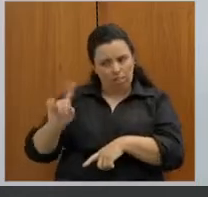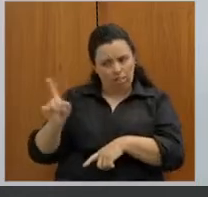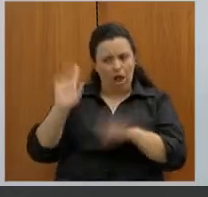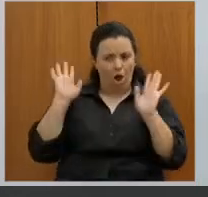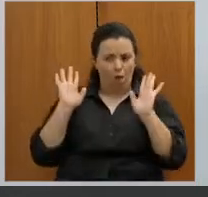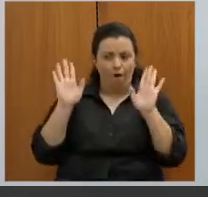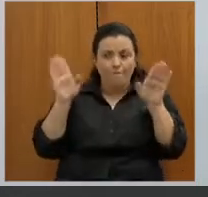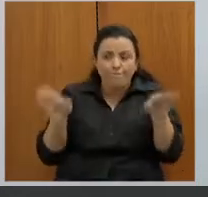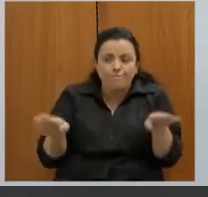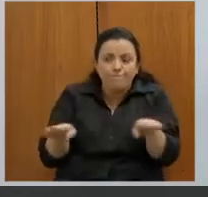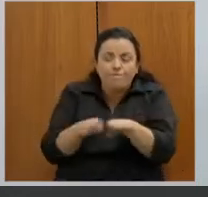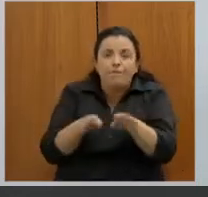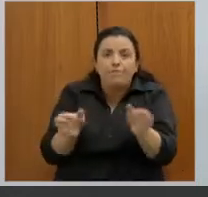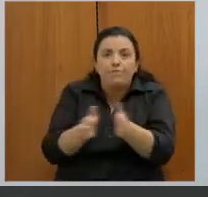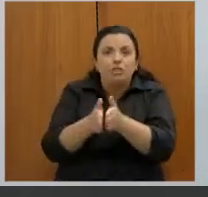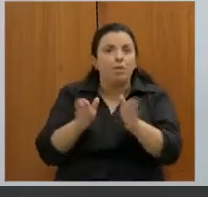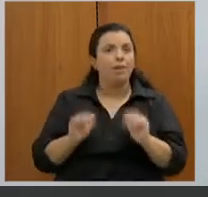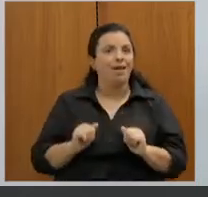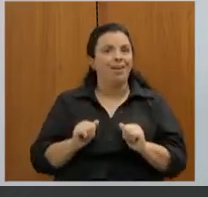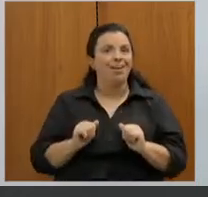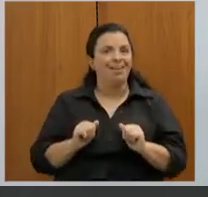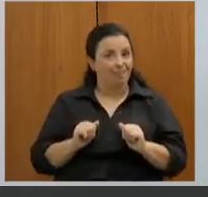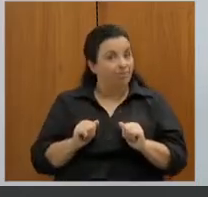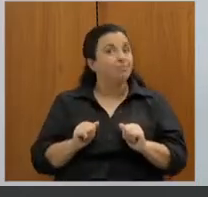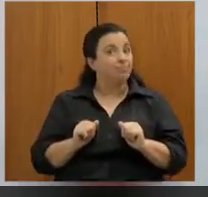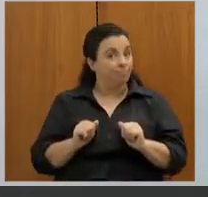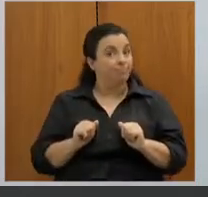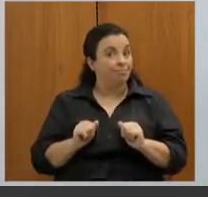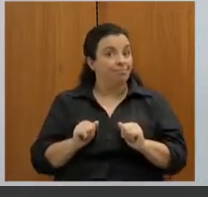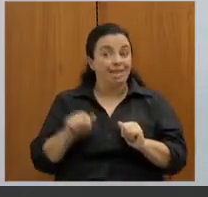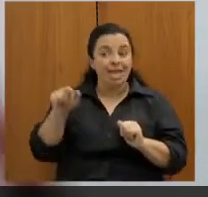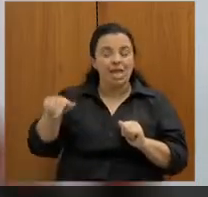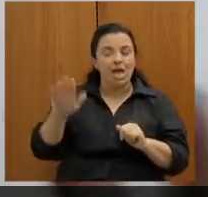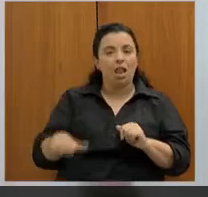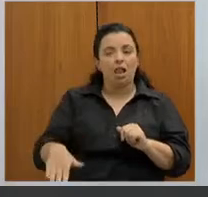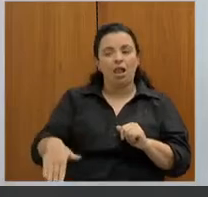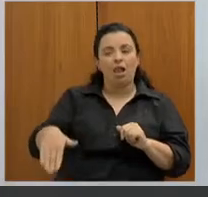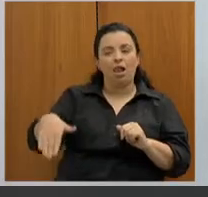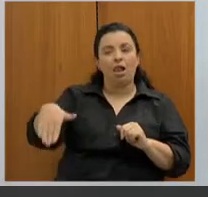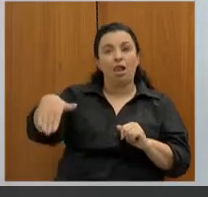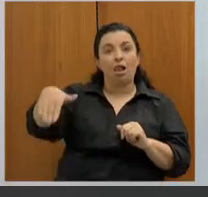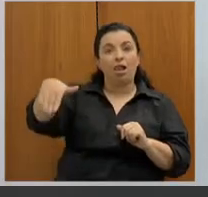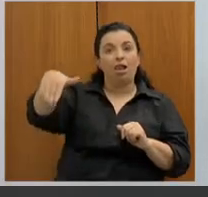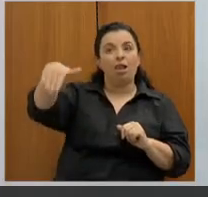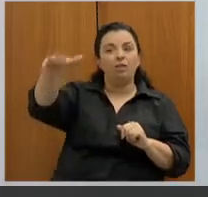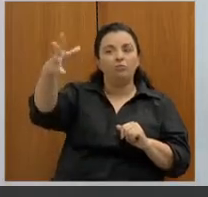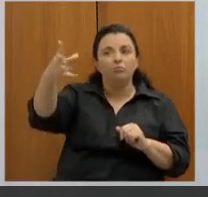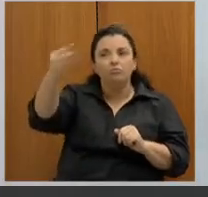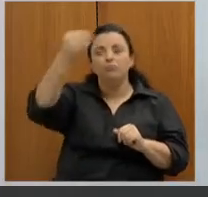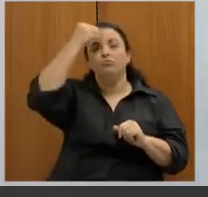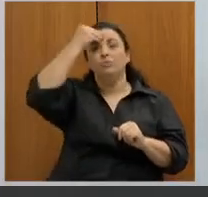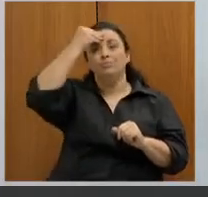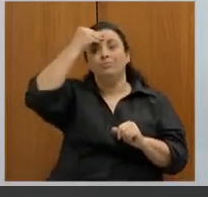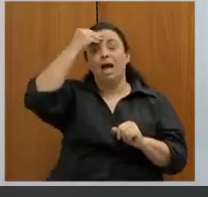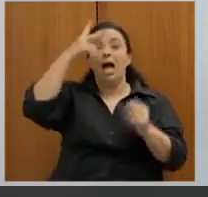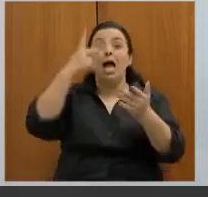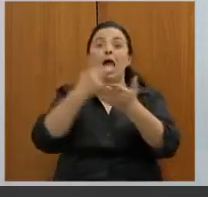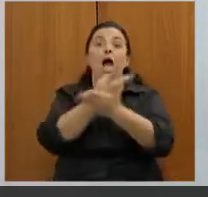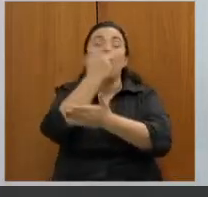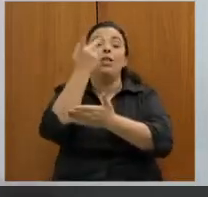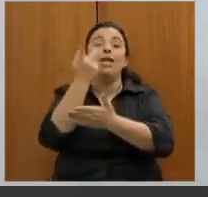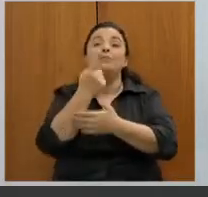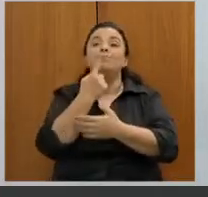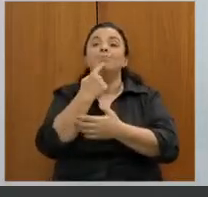fecha as pernas e aí essa menina cresce nela tem a sua menarca